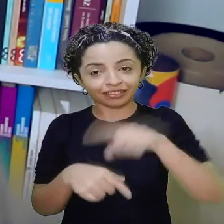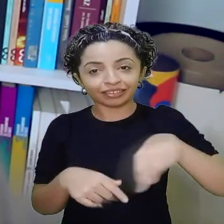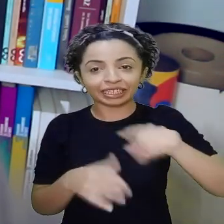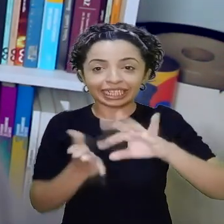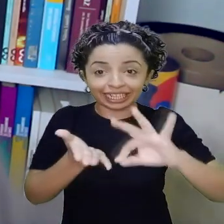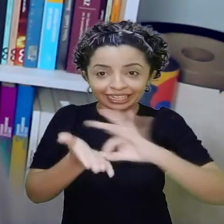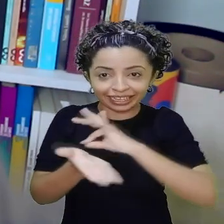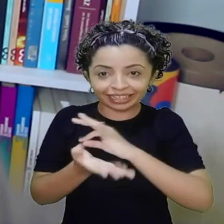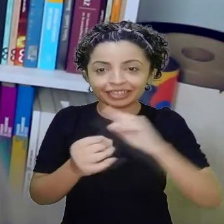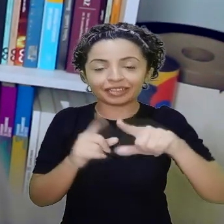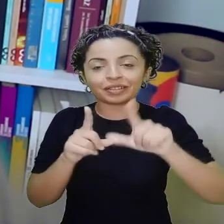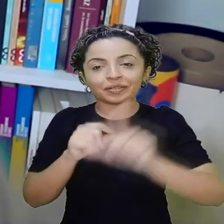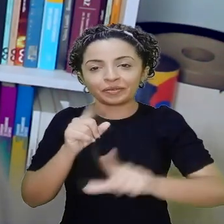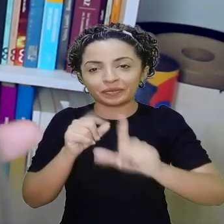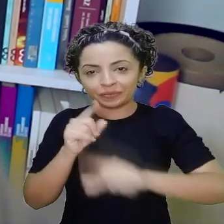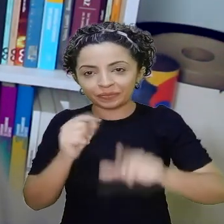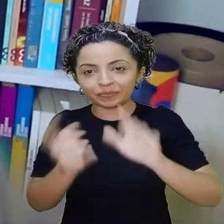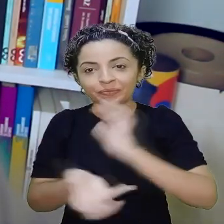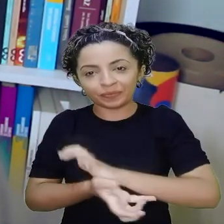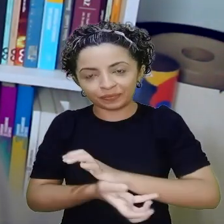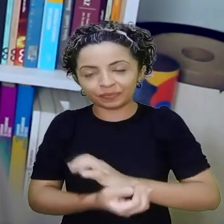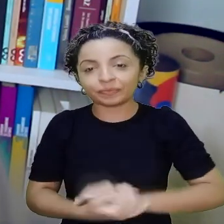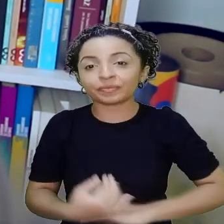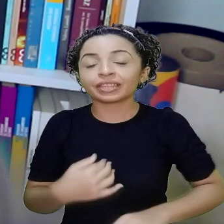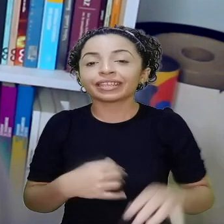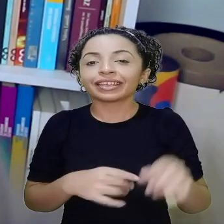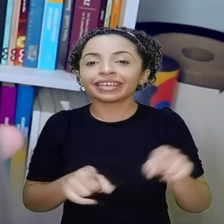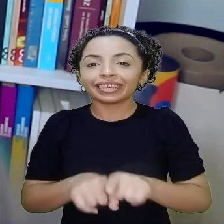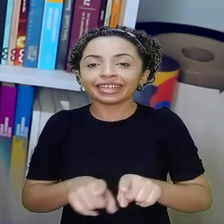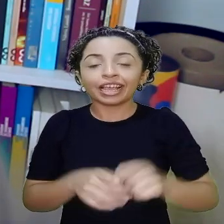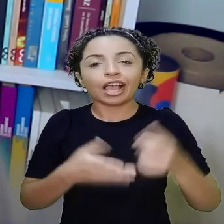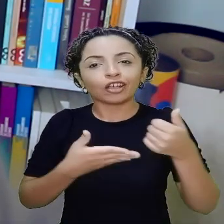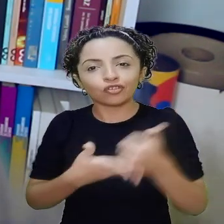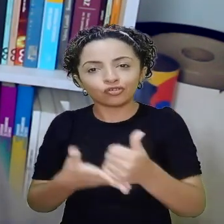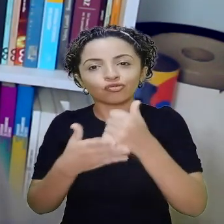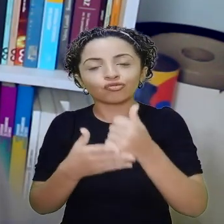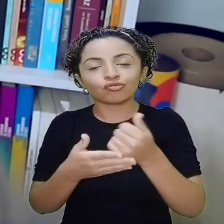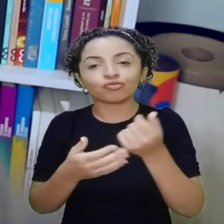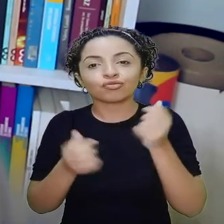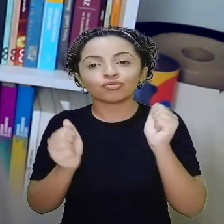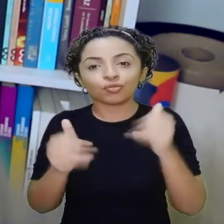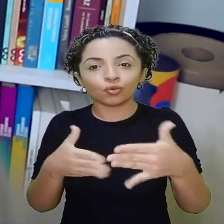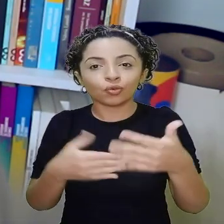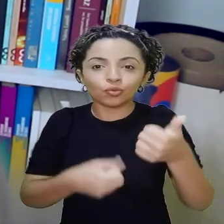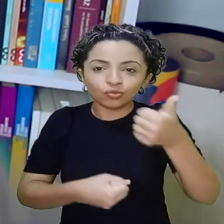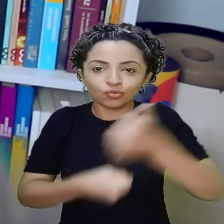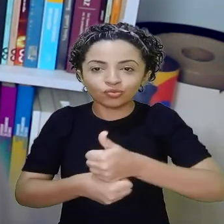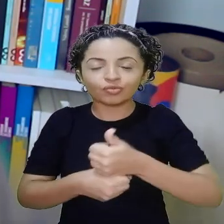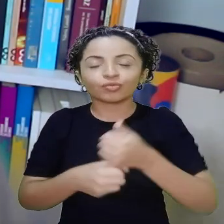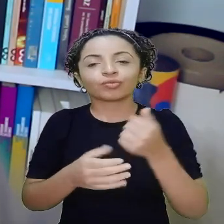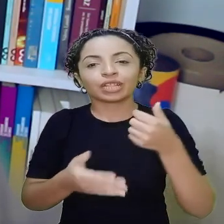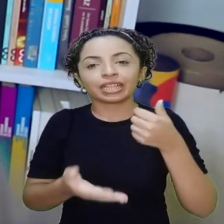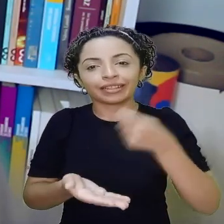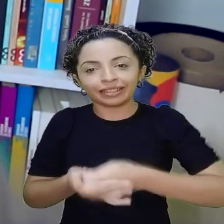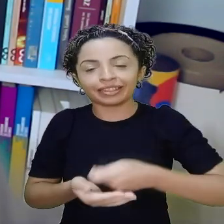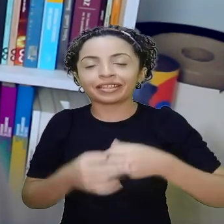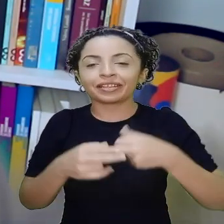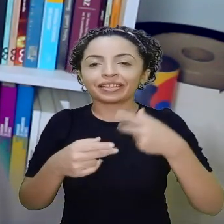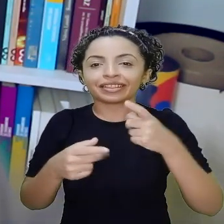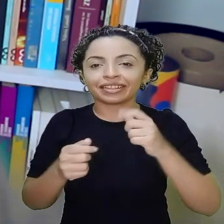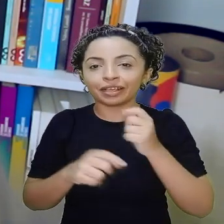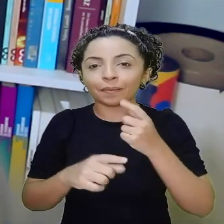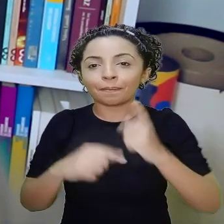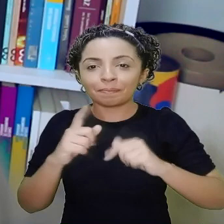série. Então, isso está acontecendo graças ao financiamento aqui de vocês no nosso Clube Mais